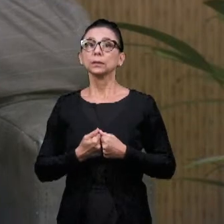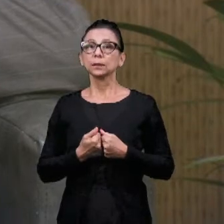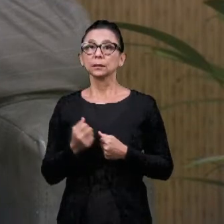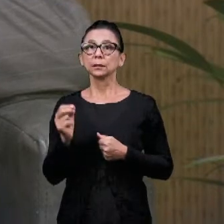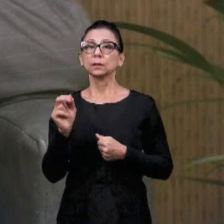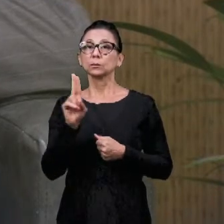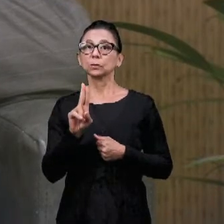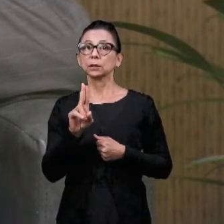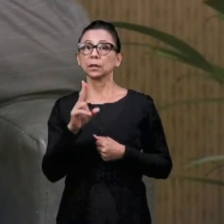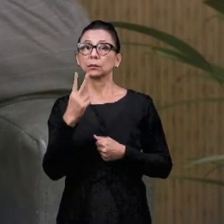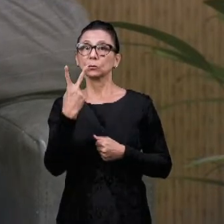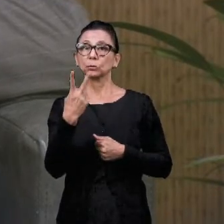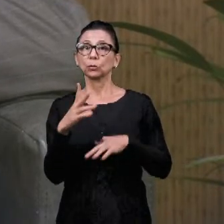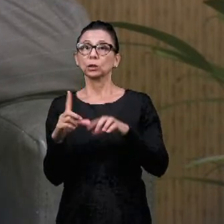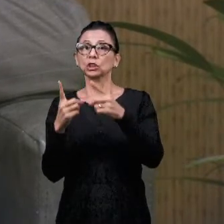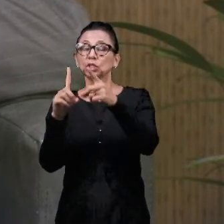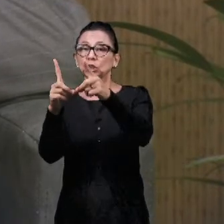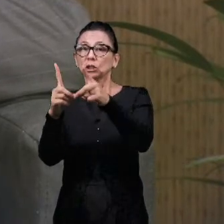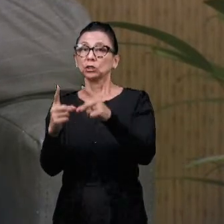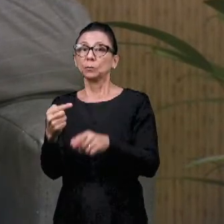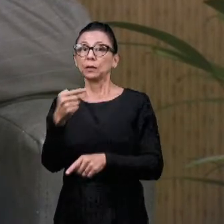preço pesado.